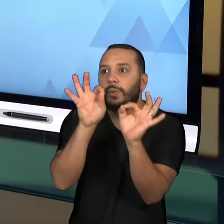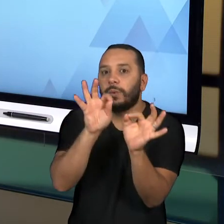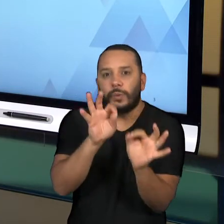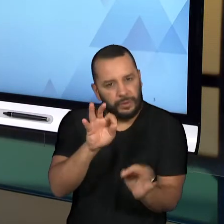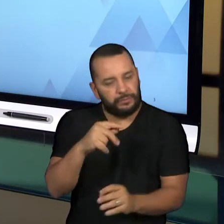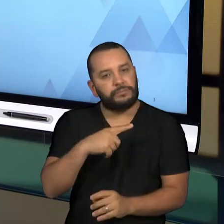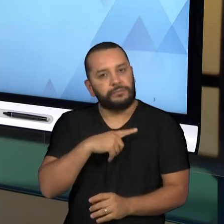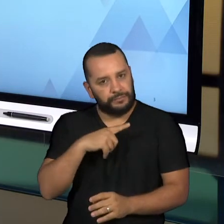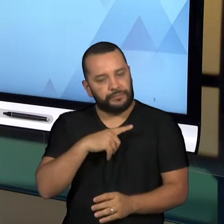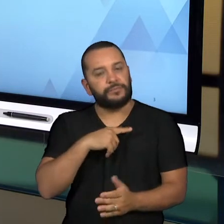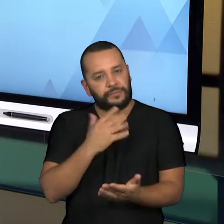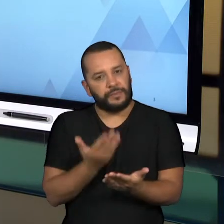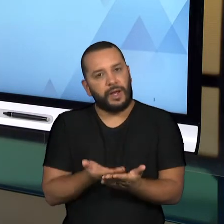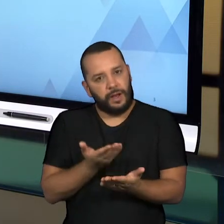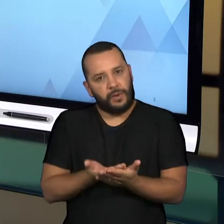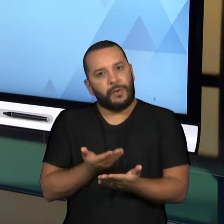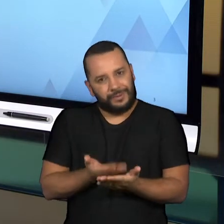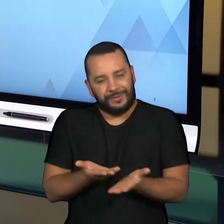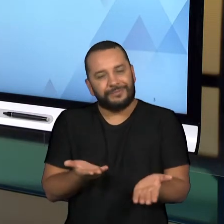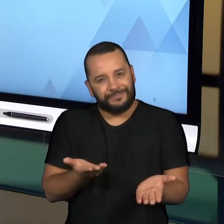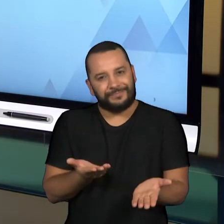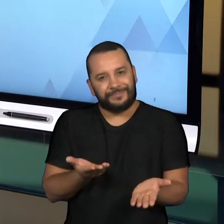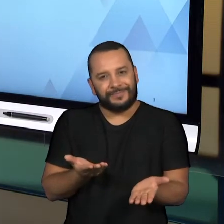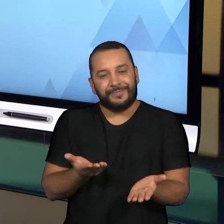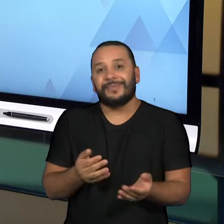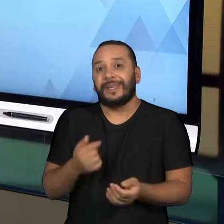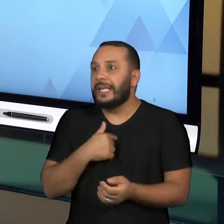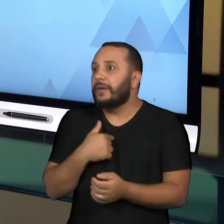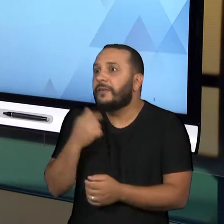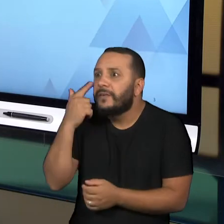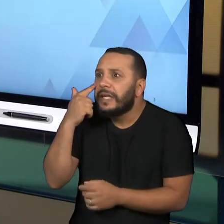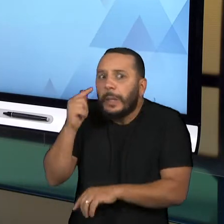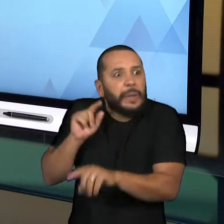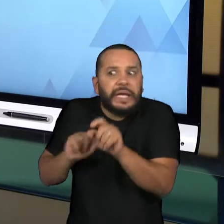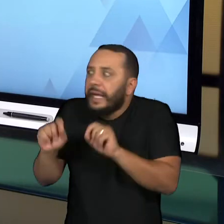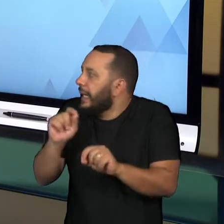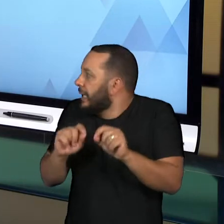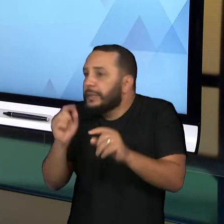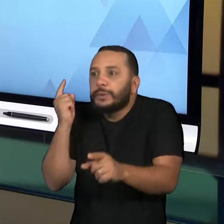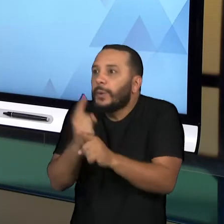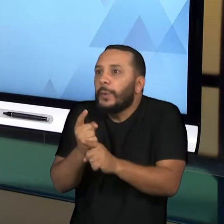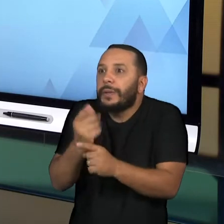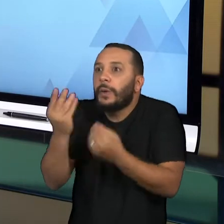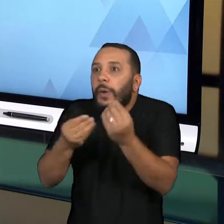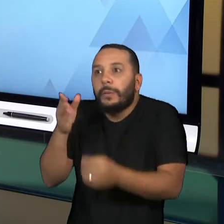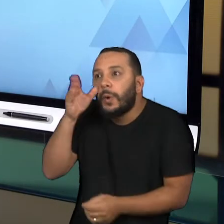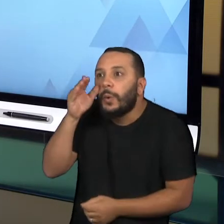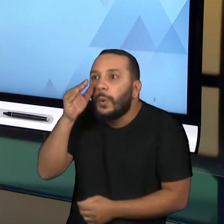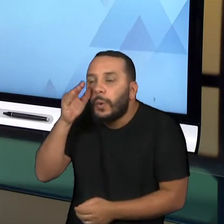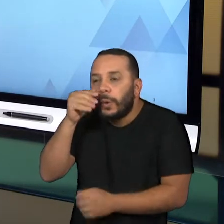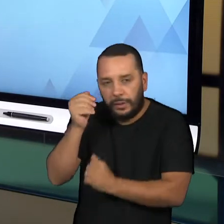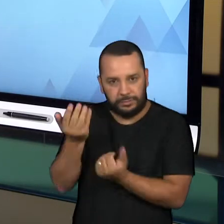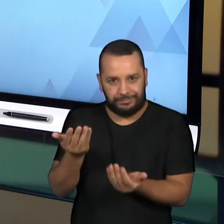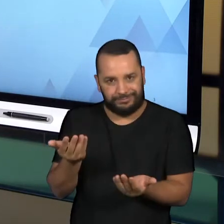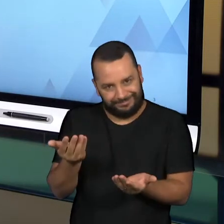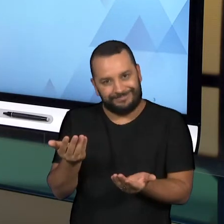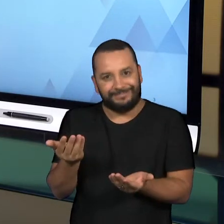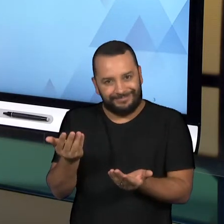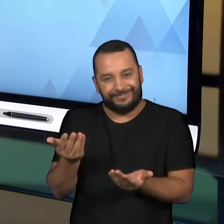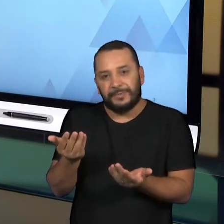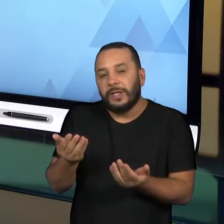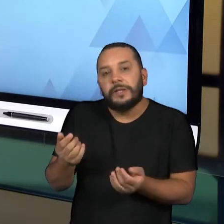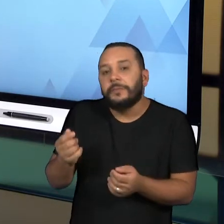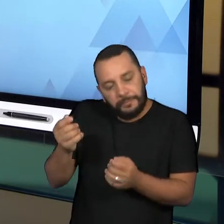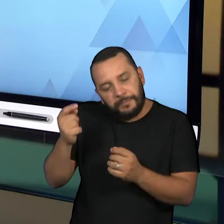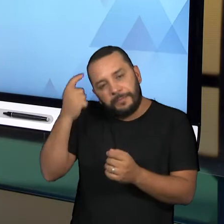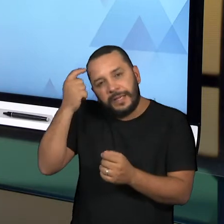atenção naquela vídeo aula prestar atenção naquele enigma que está sendo colocado e pense em como resolver